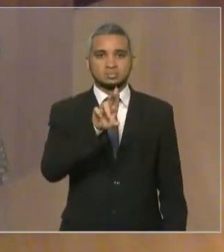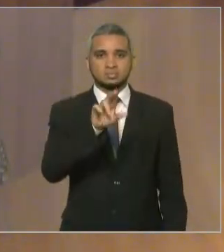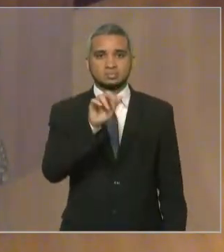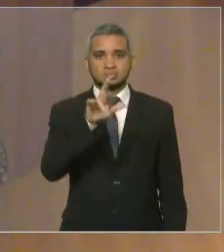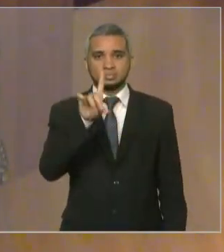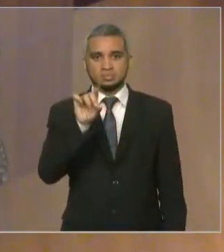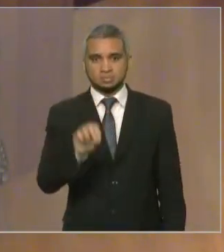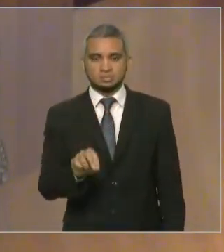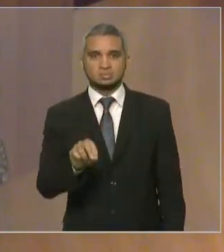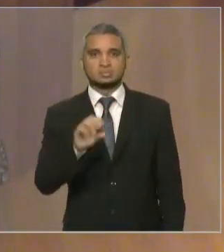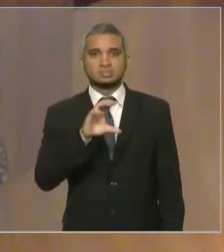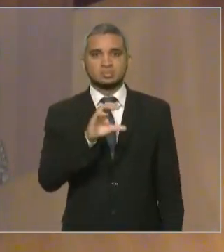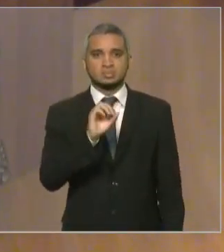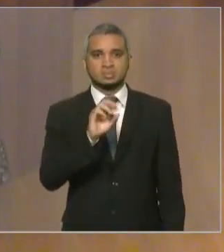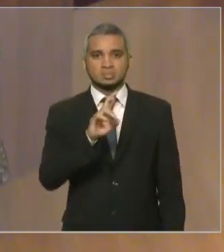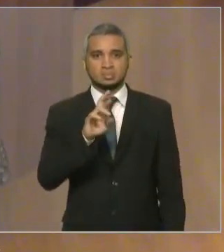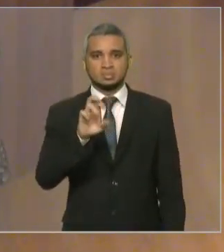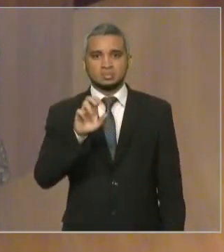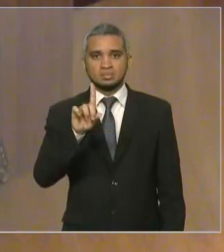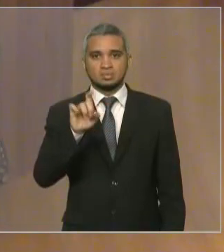Público.